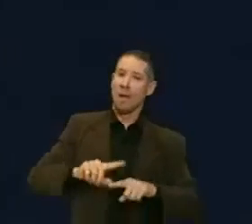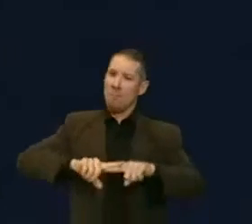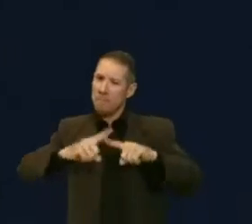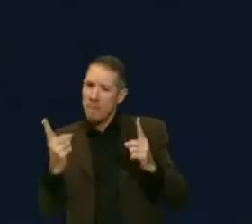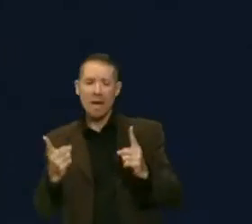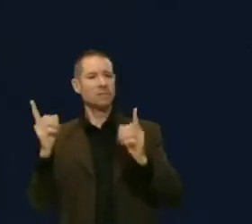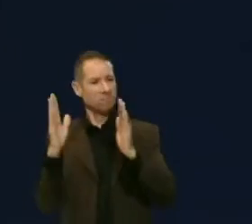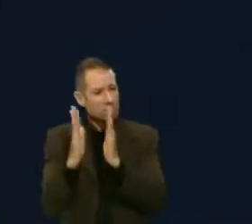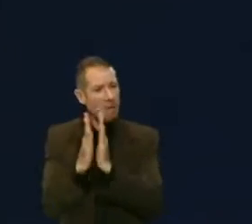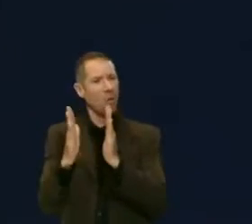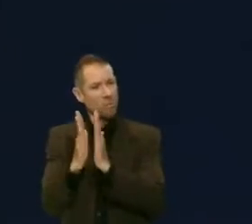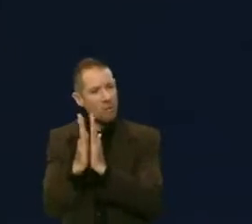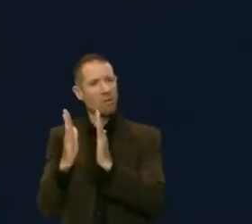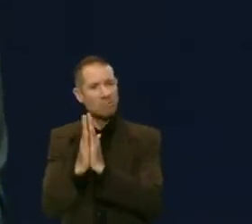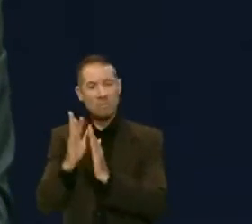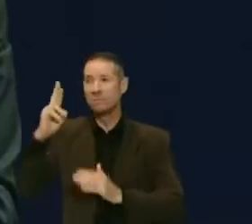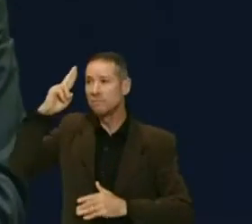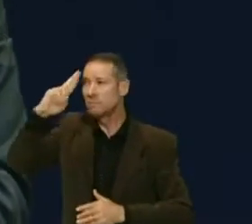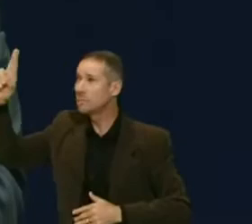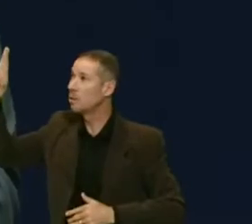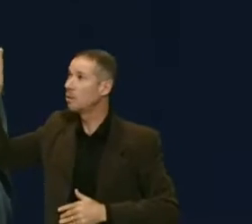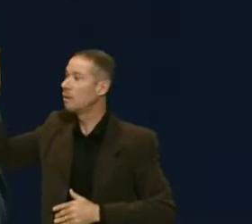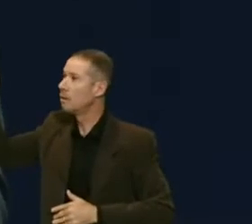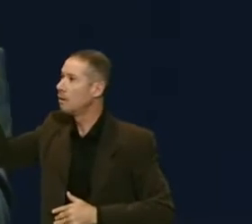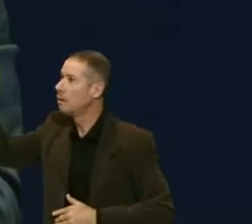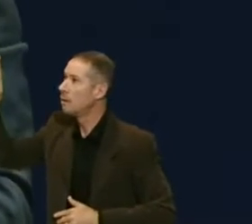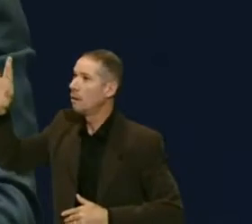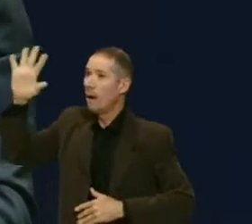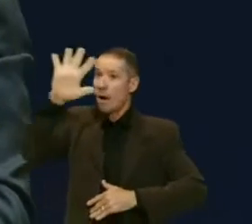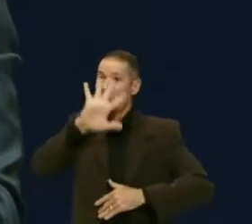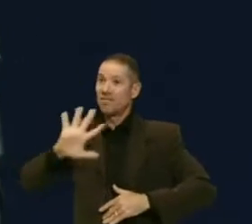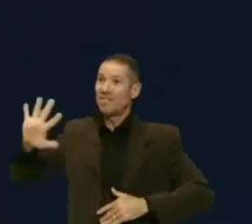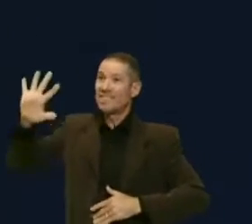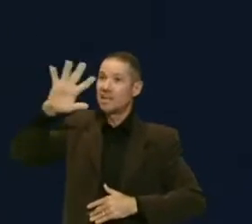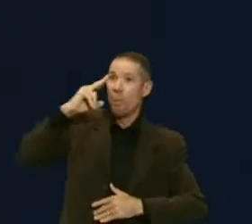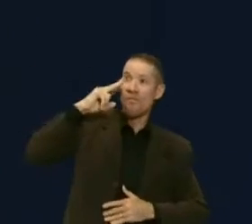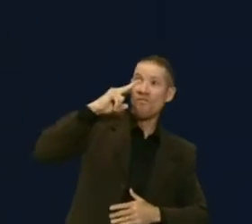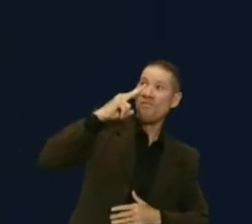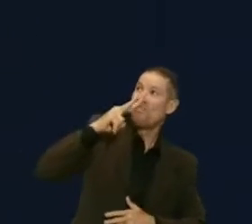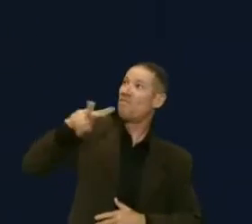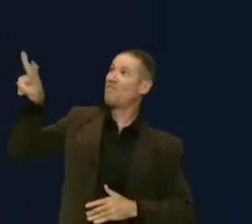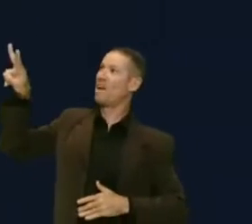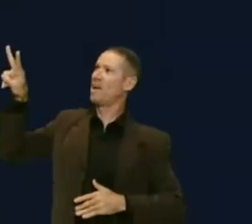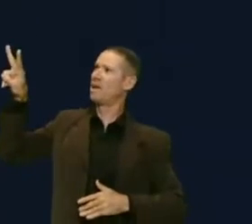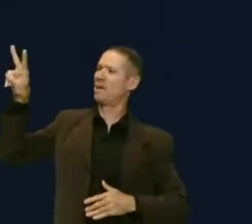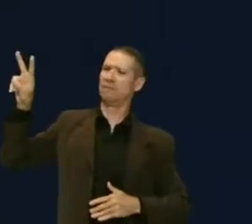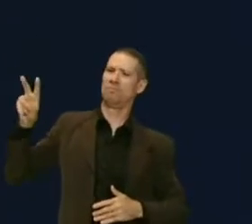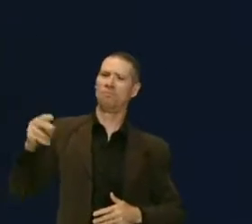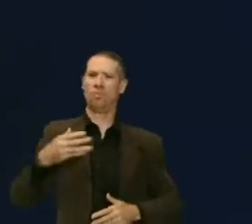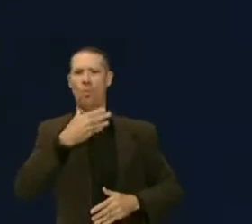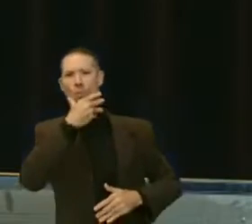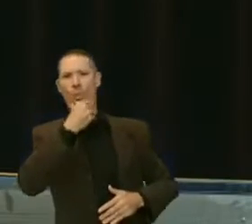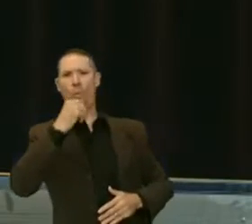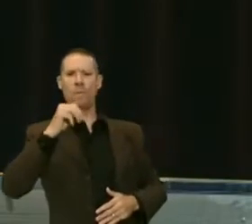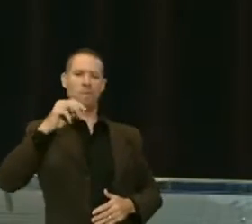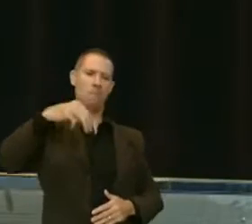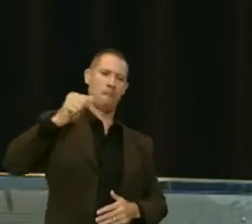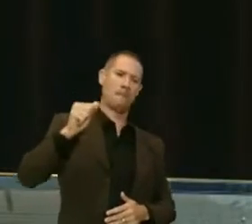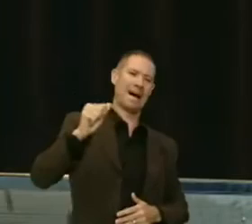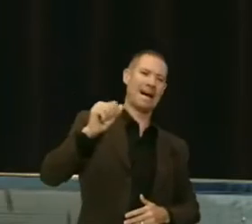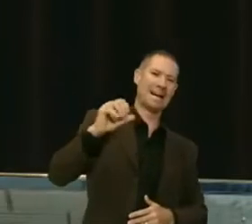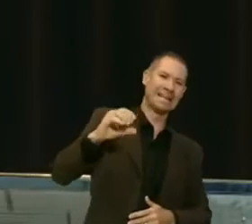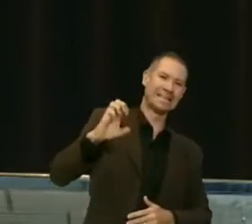ele está orando, o Senhor lhe dá uma visão. Ele vê um varão macedônio que diz: passa